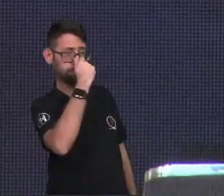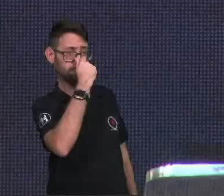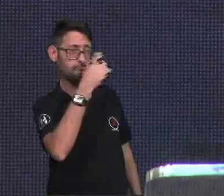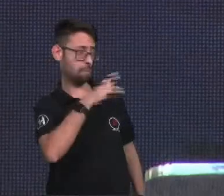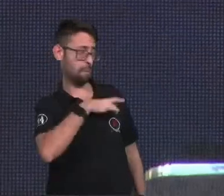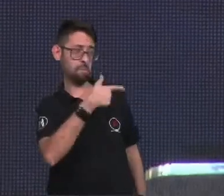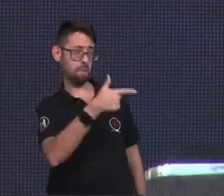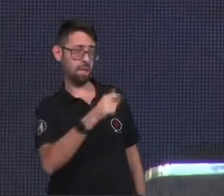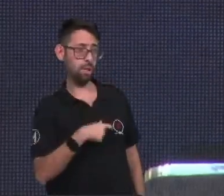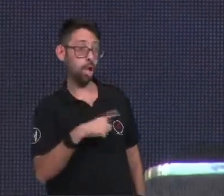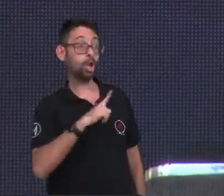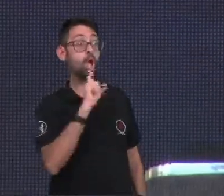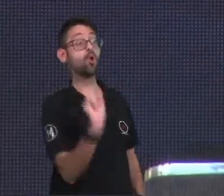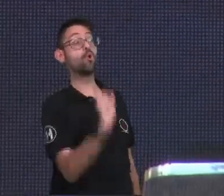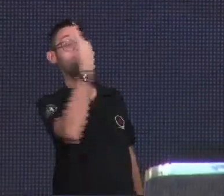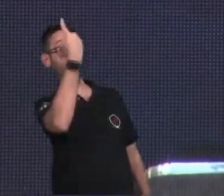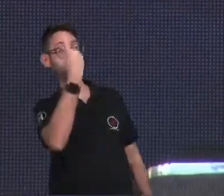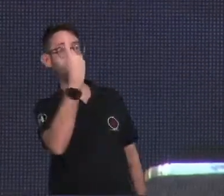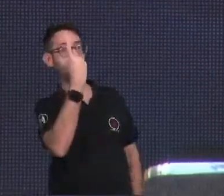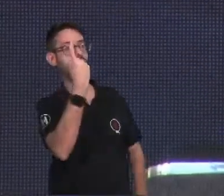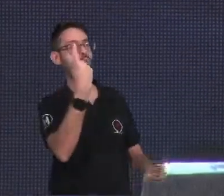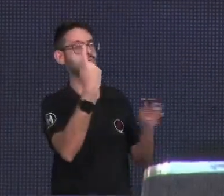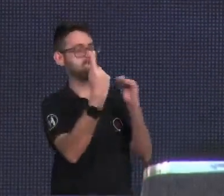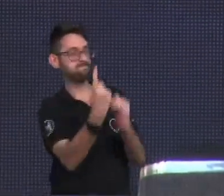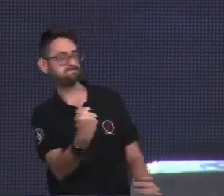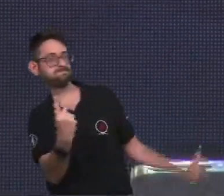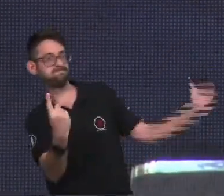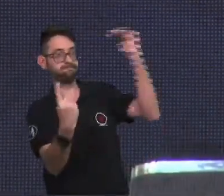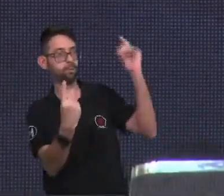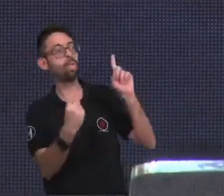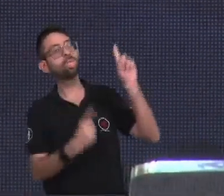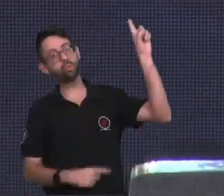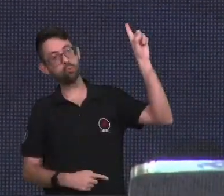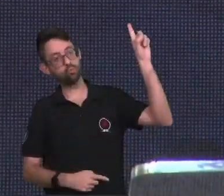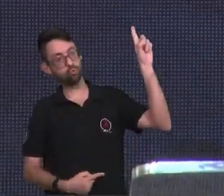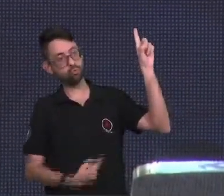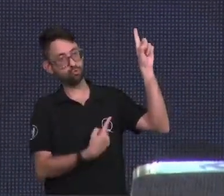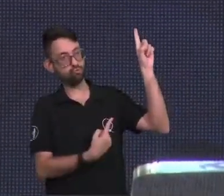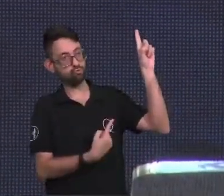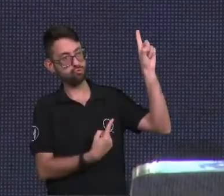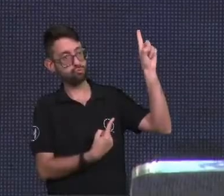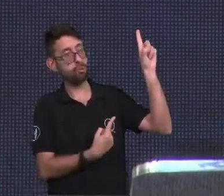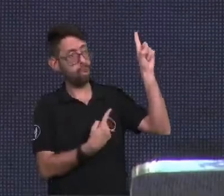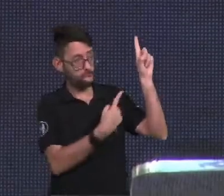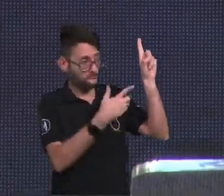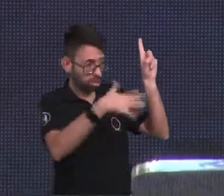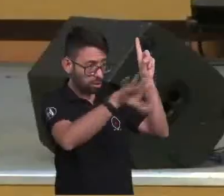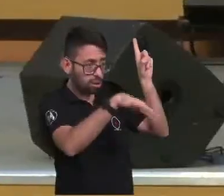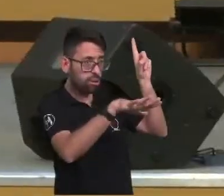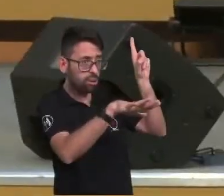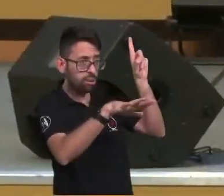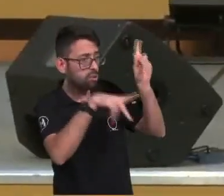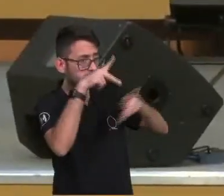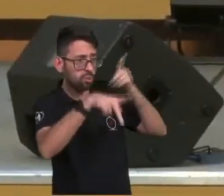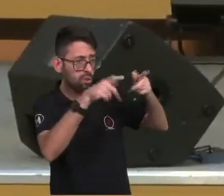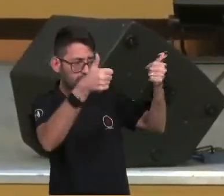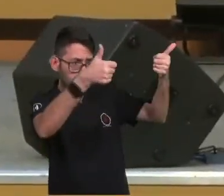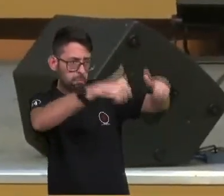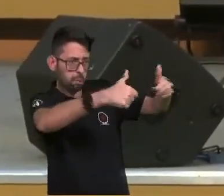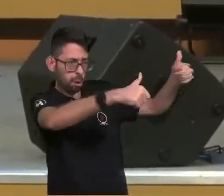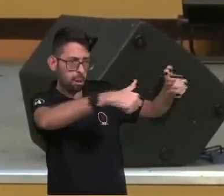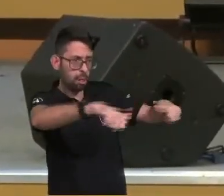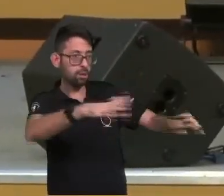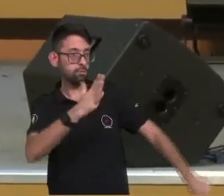um conosco. Que é maior do que ele. Com ele está o braço da... carne, conosco está o Senhor dos